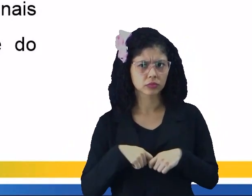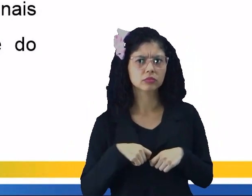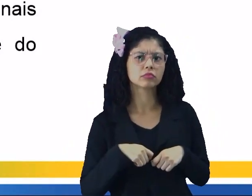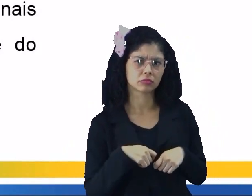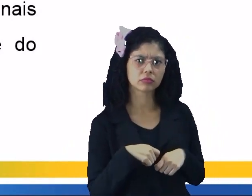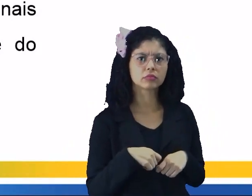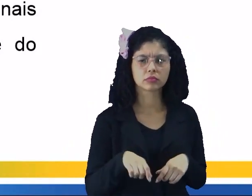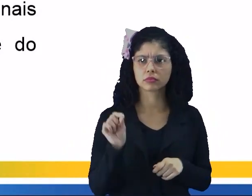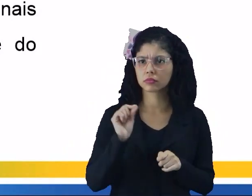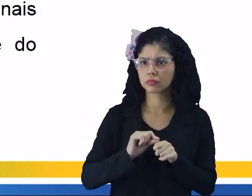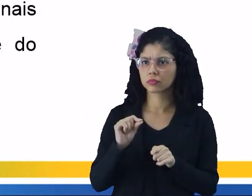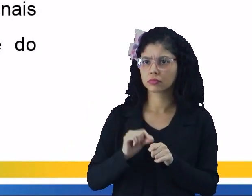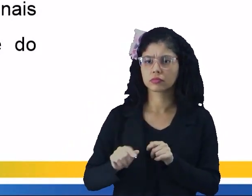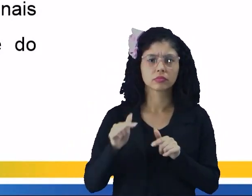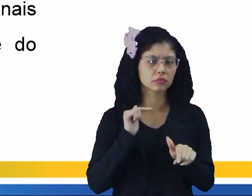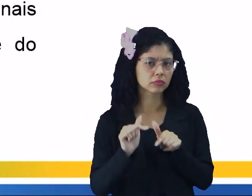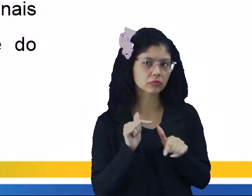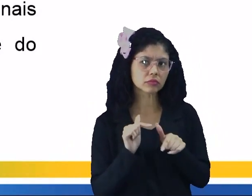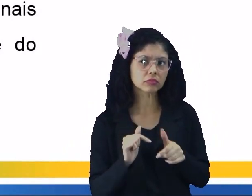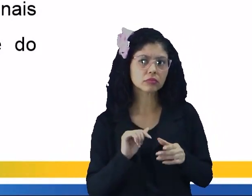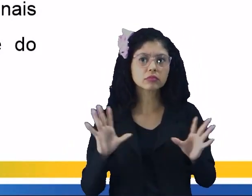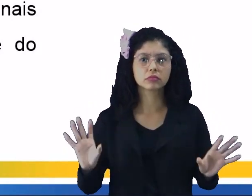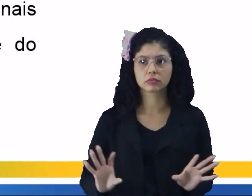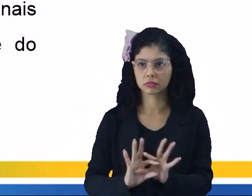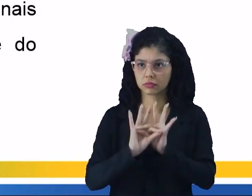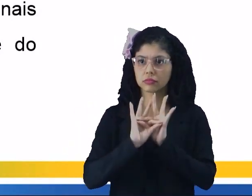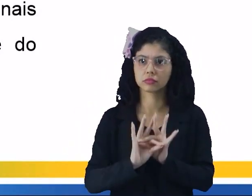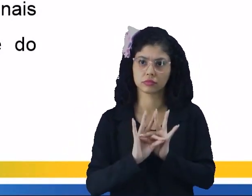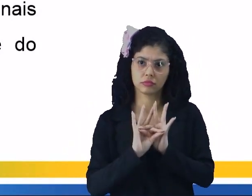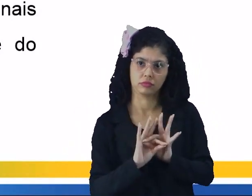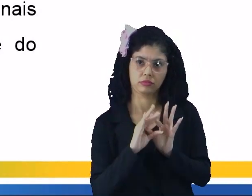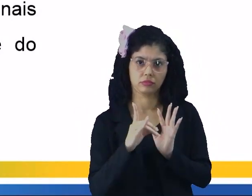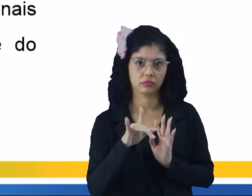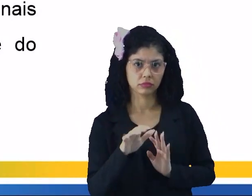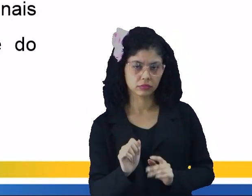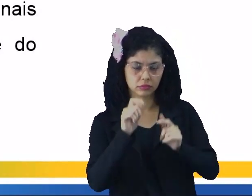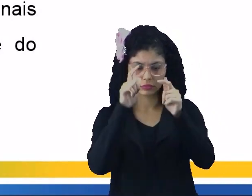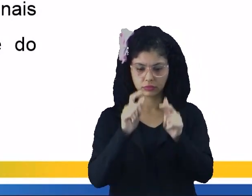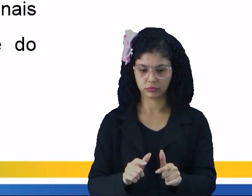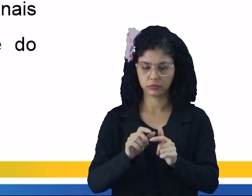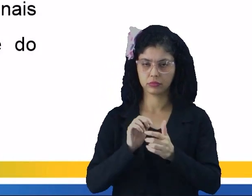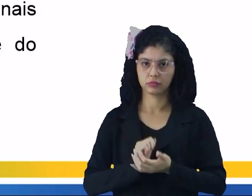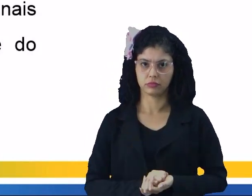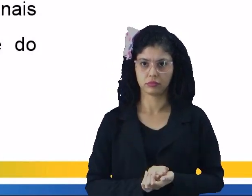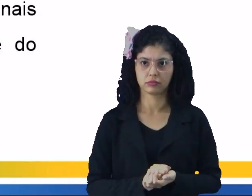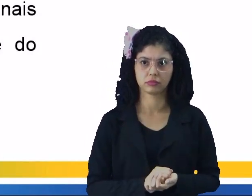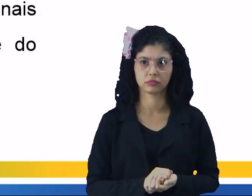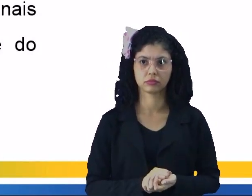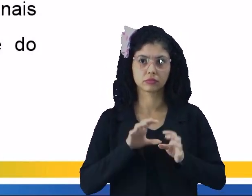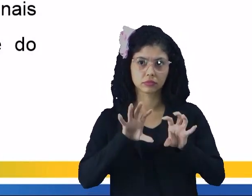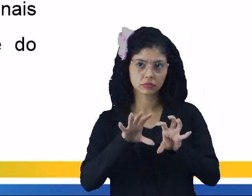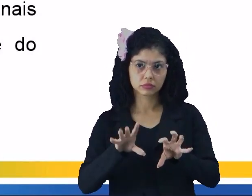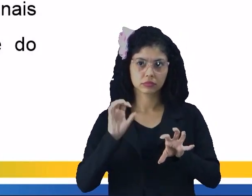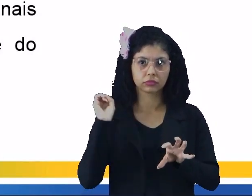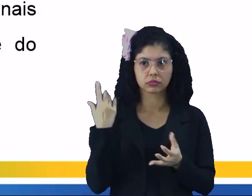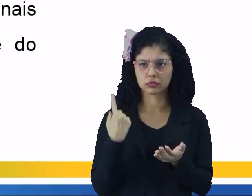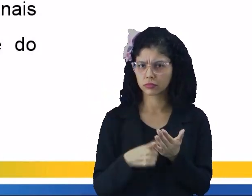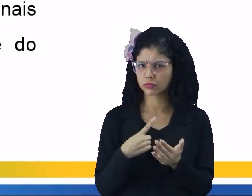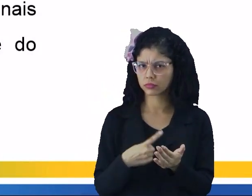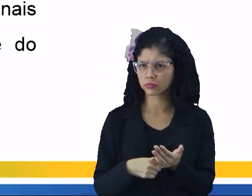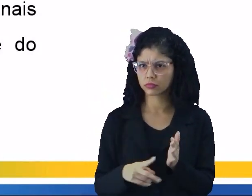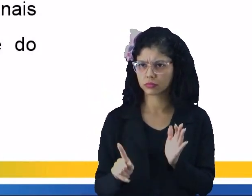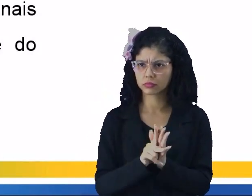possui em realizar o trabalho com relação ao posicionamento no espaço. Para isso, são